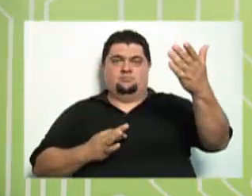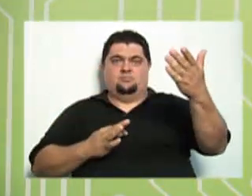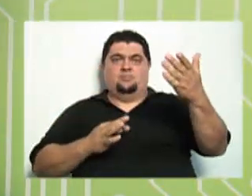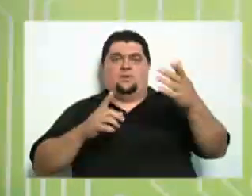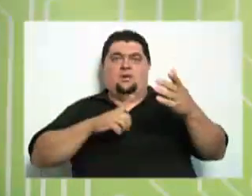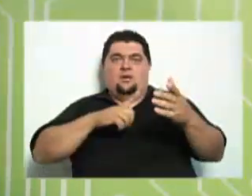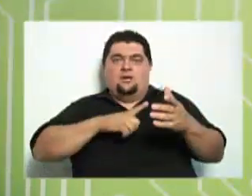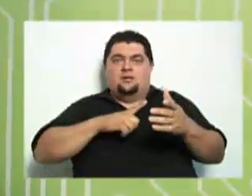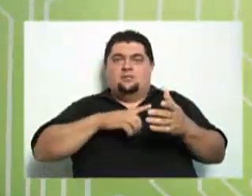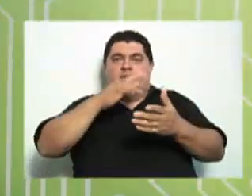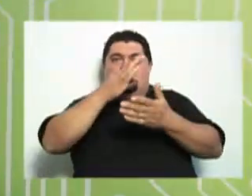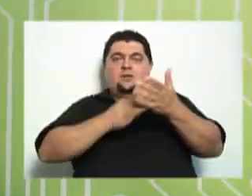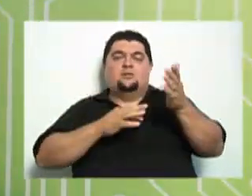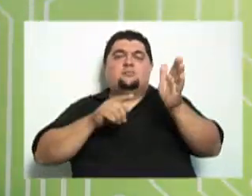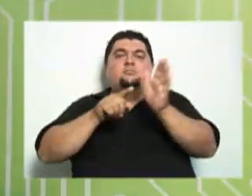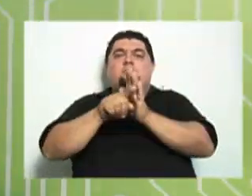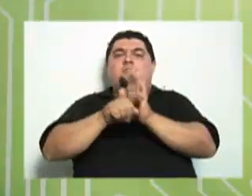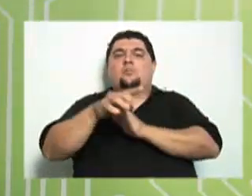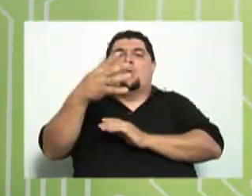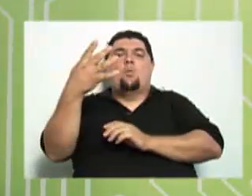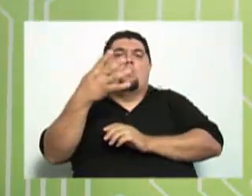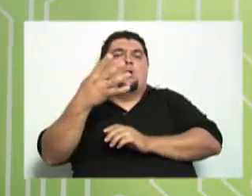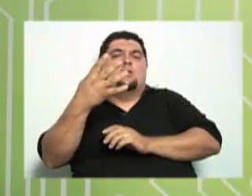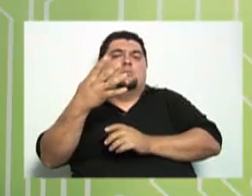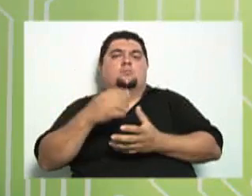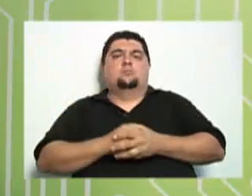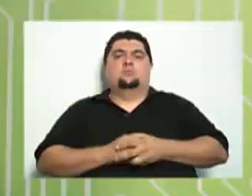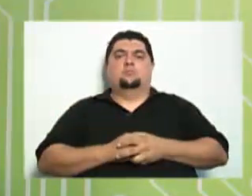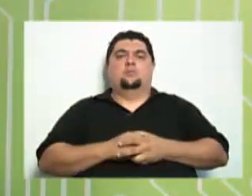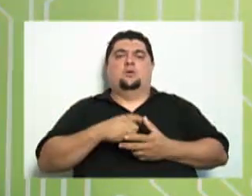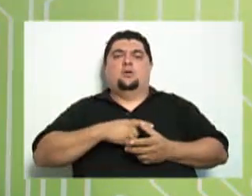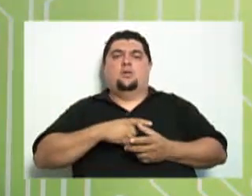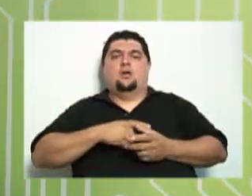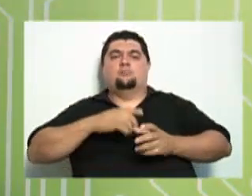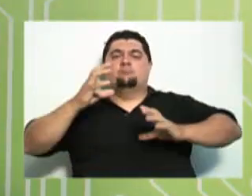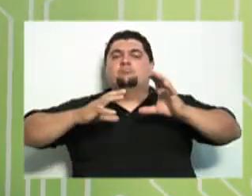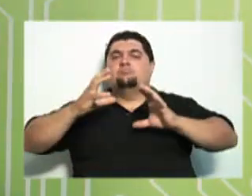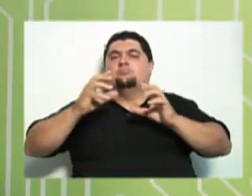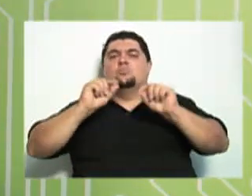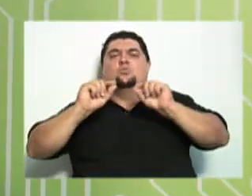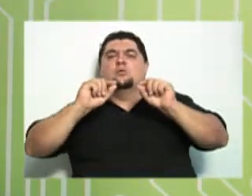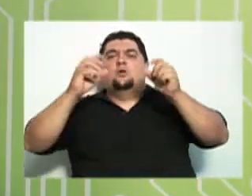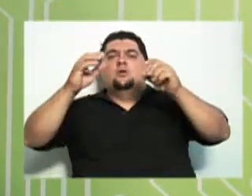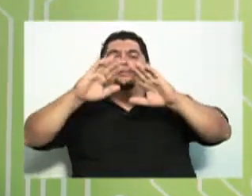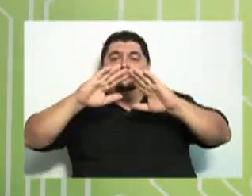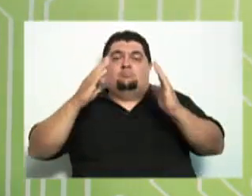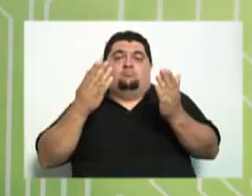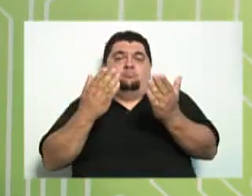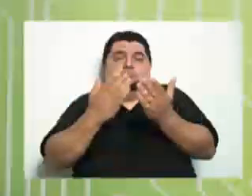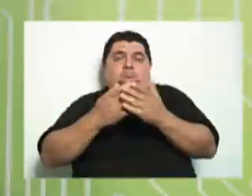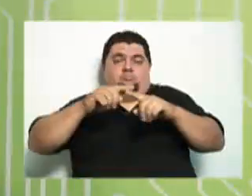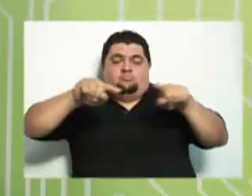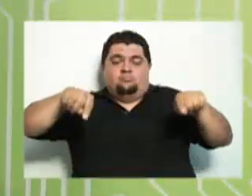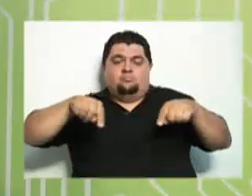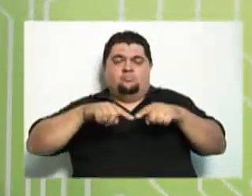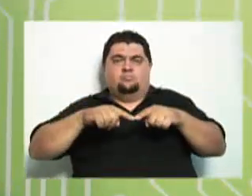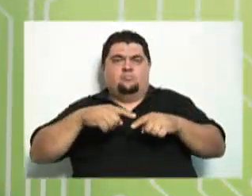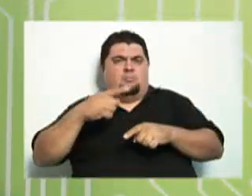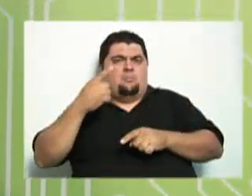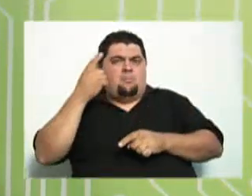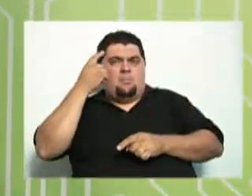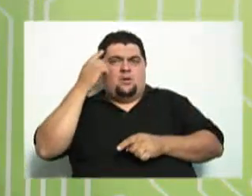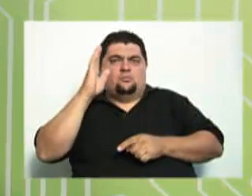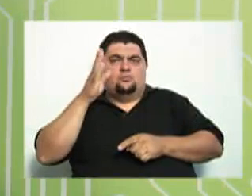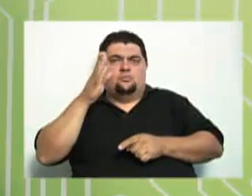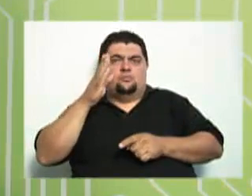texto, desenvolvemos 4 perguntas para a gente fomentar um debate, uma discussão sobre o que foi discutido aqui na sala de aula. Espero que você tenha conseguido